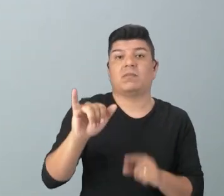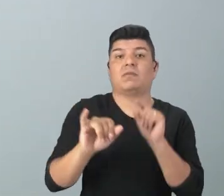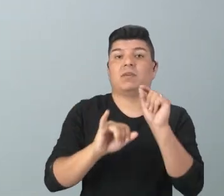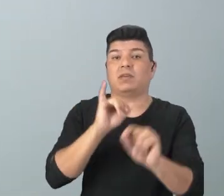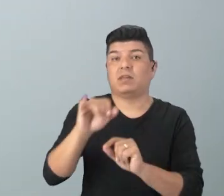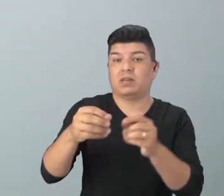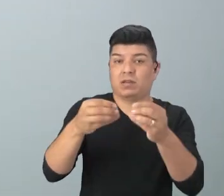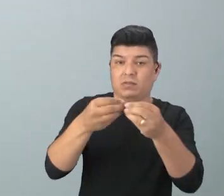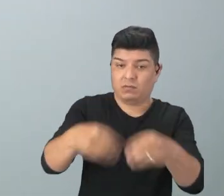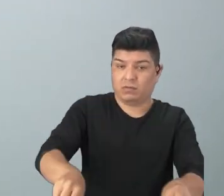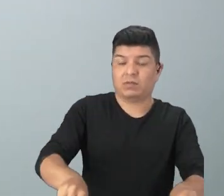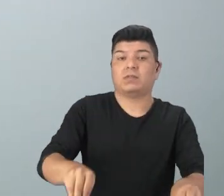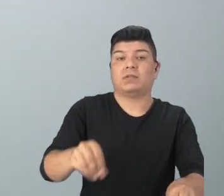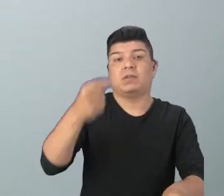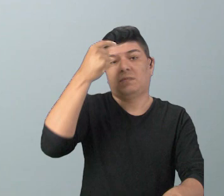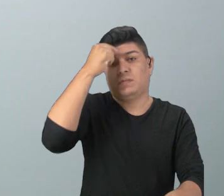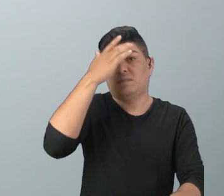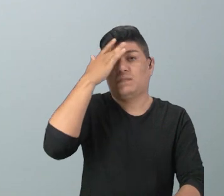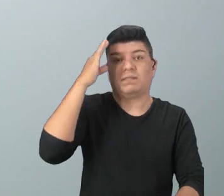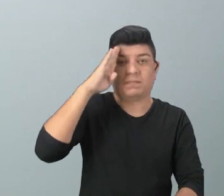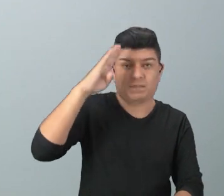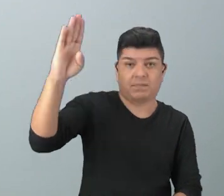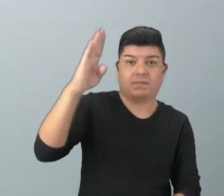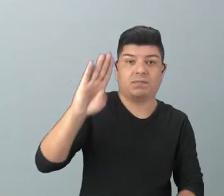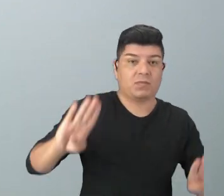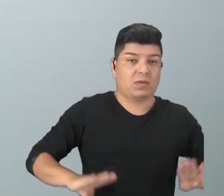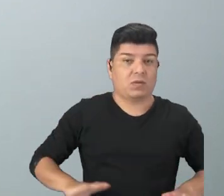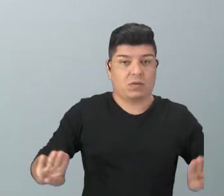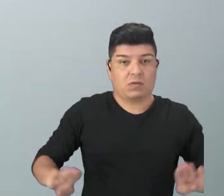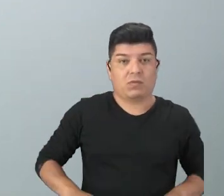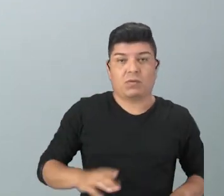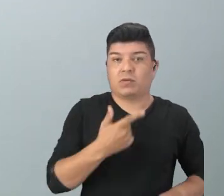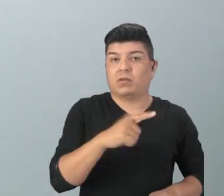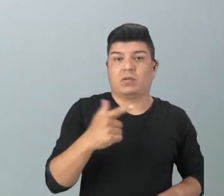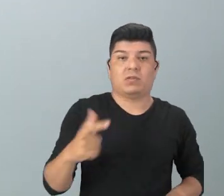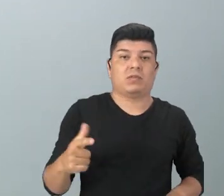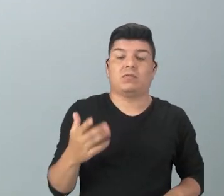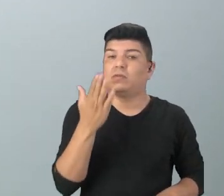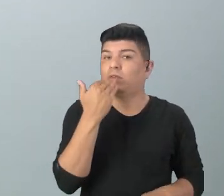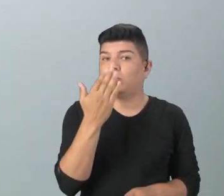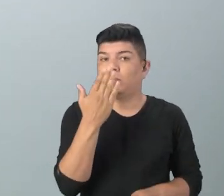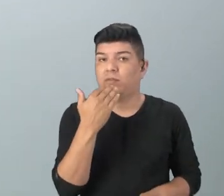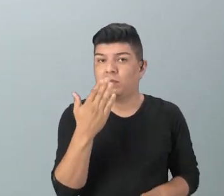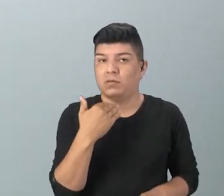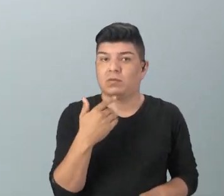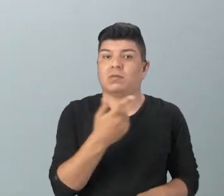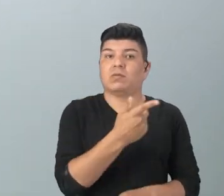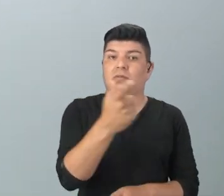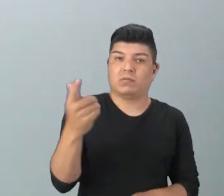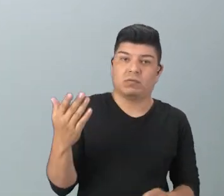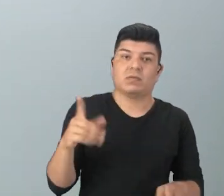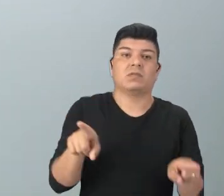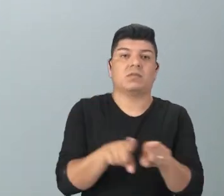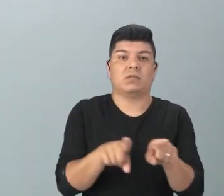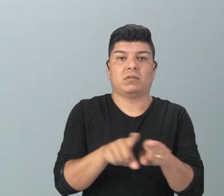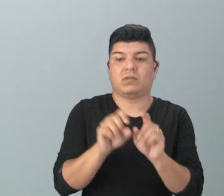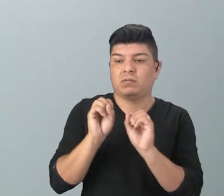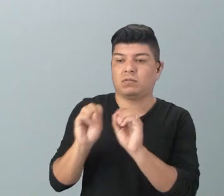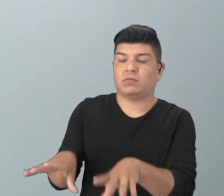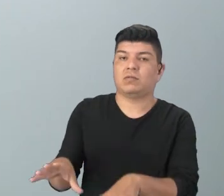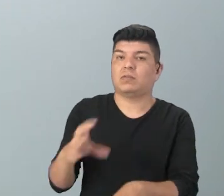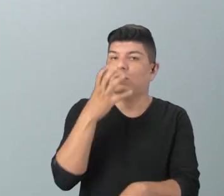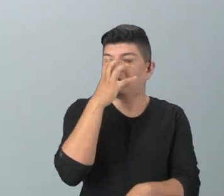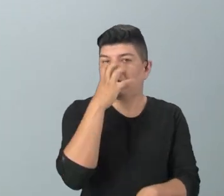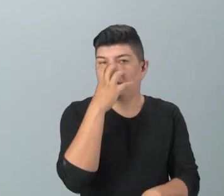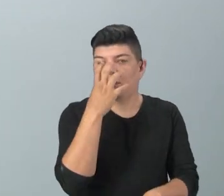e pensar principalmente nas pessoas que passam fome por aí, que não tem o peru e não tem essa fartura que você tem, que é jogada aos cachorros, jogada aos